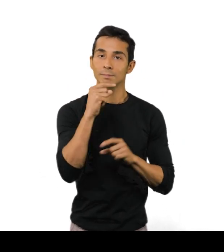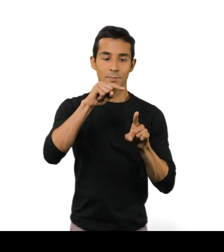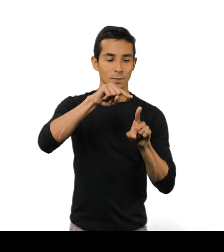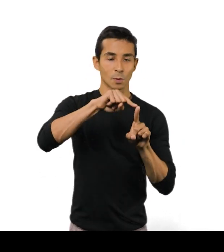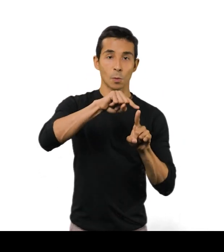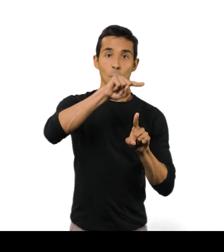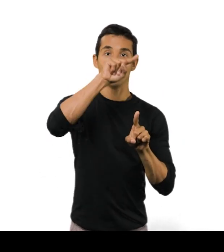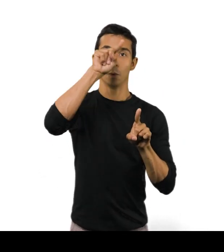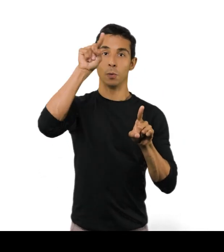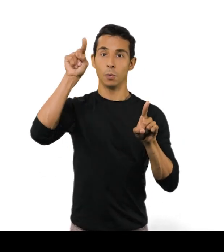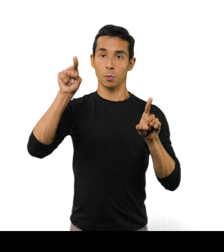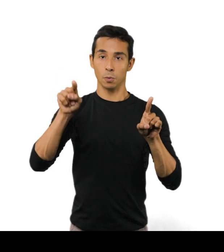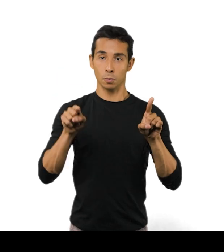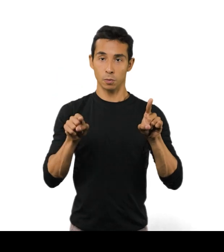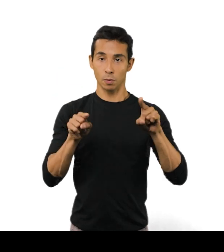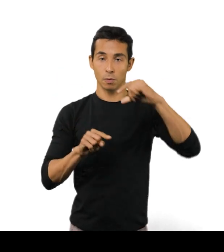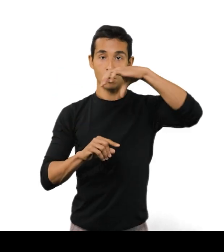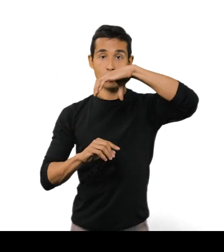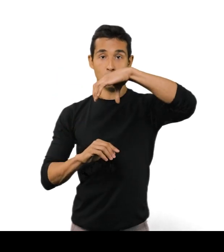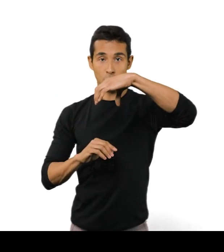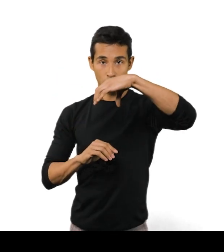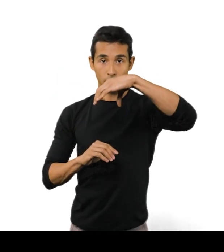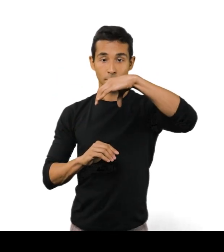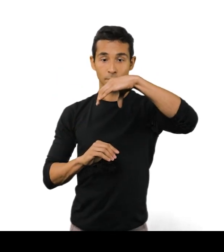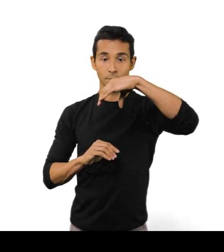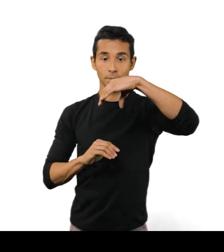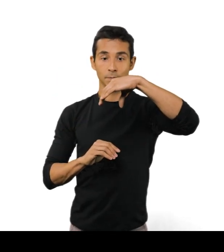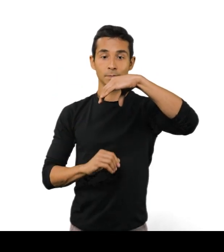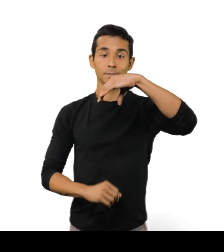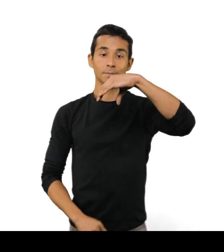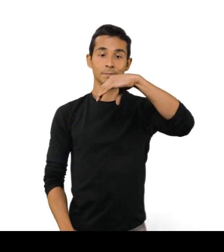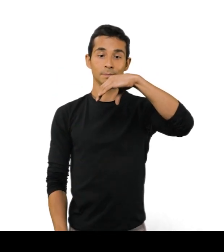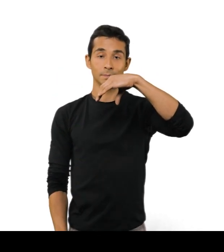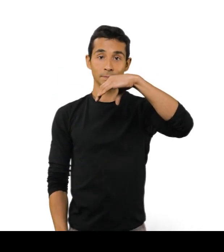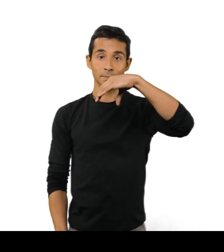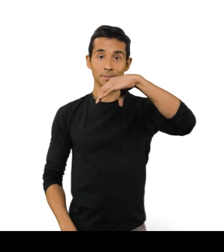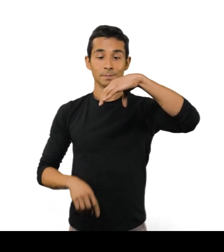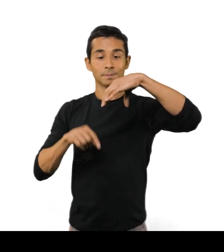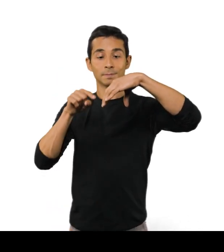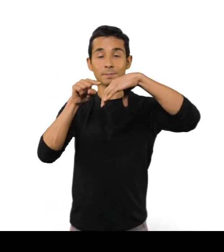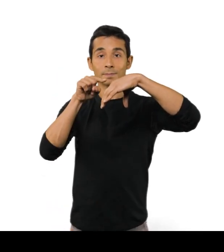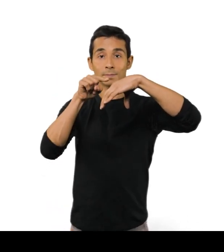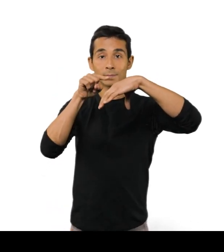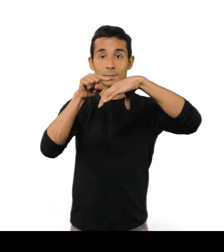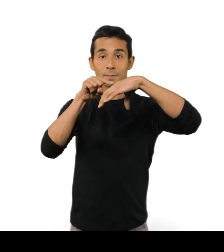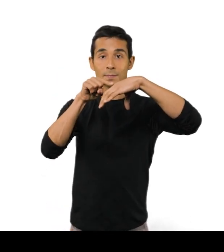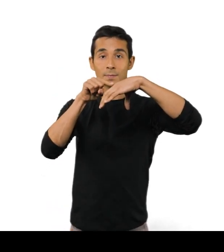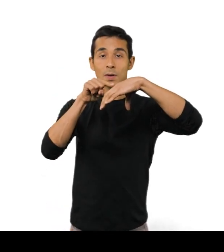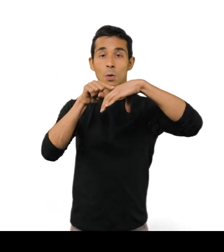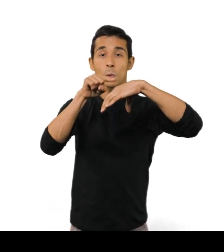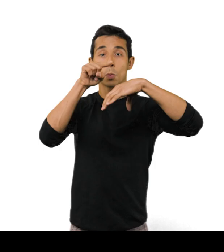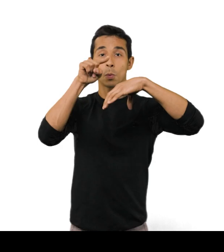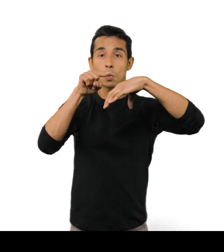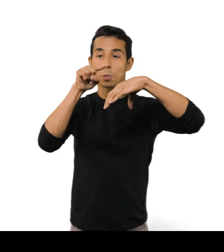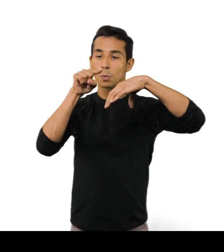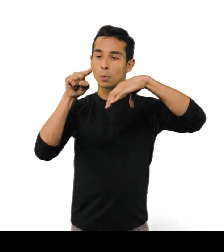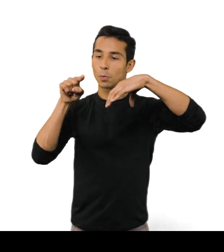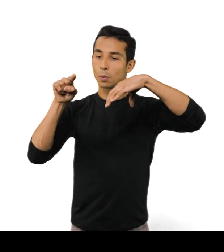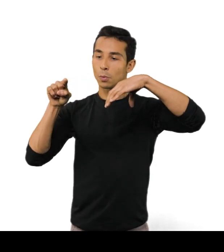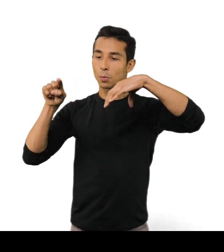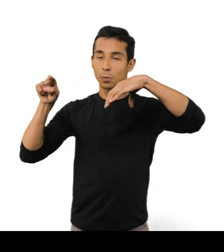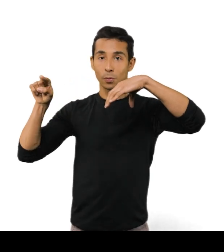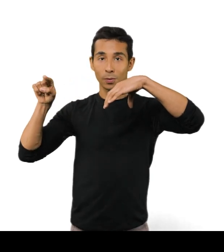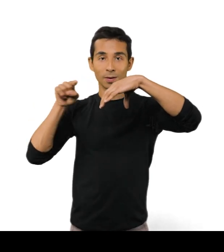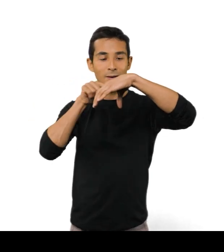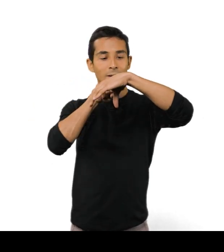vermelha, formada por um arco que se fecha levemente na parte de baixo. Nas laterais, quase